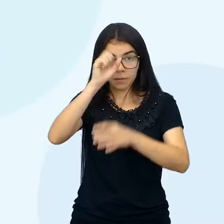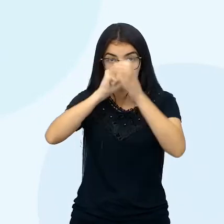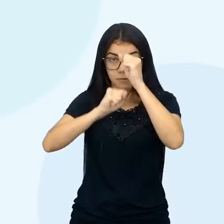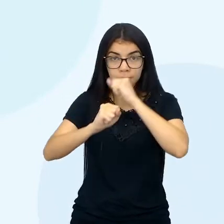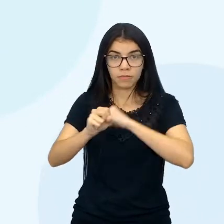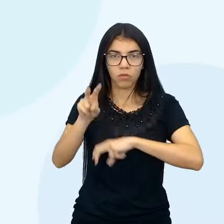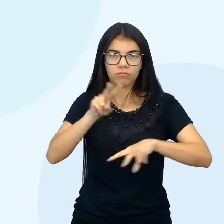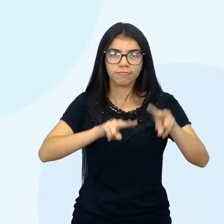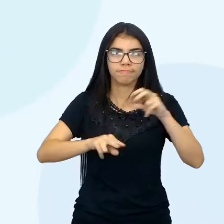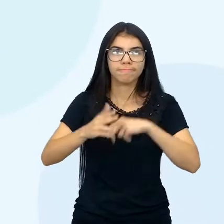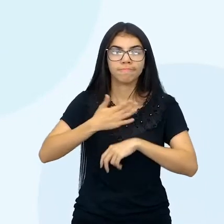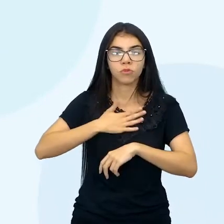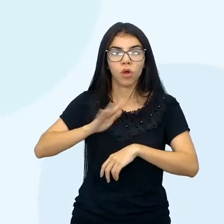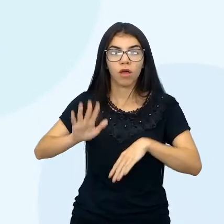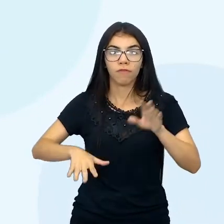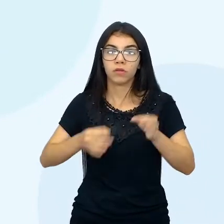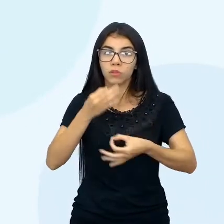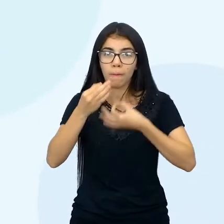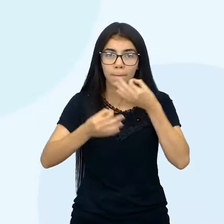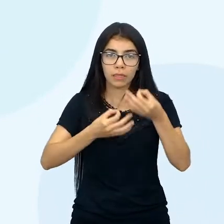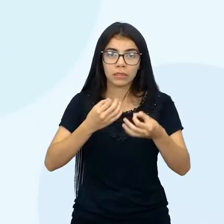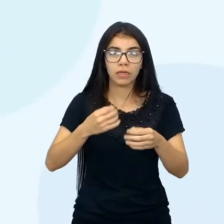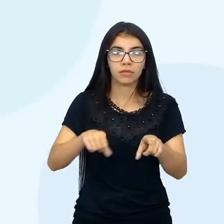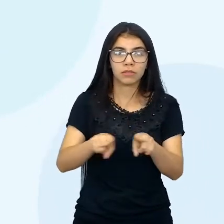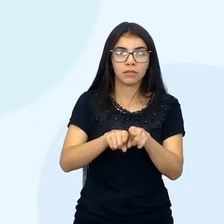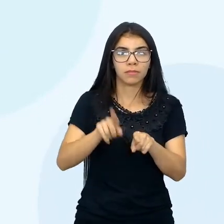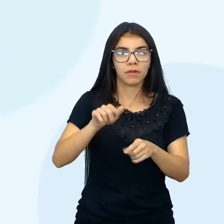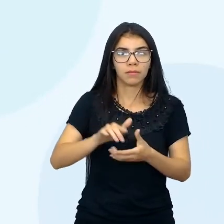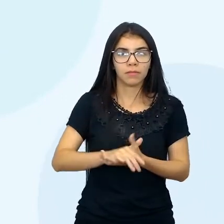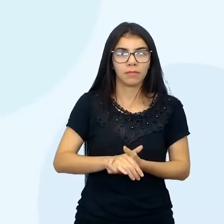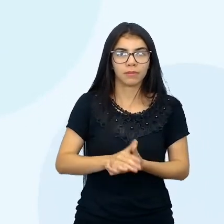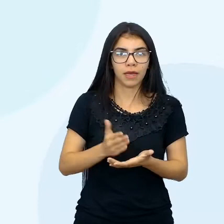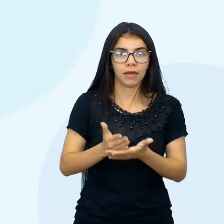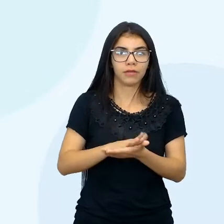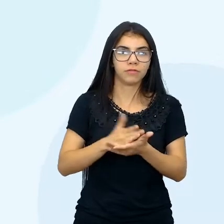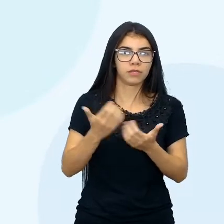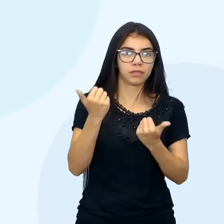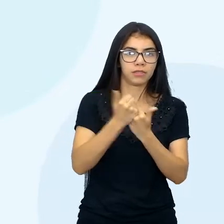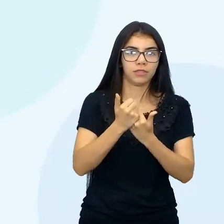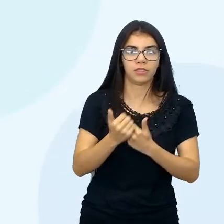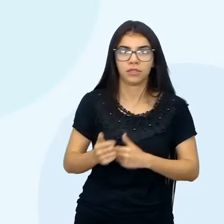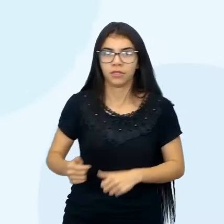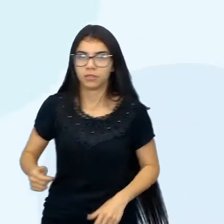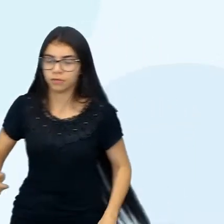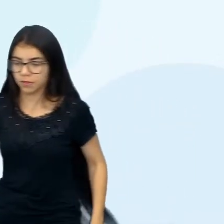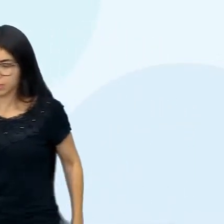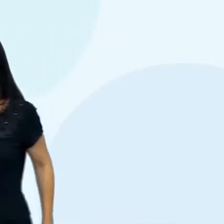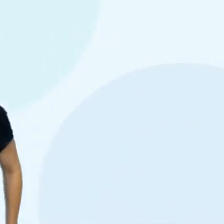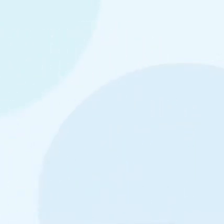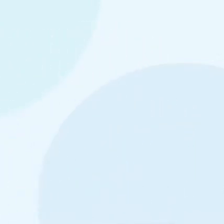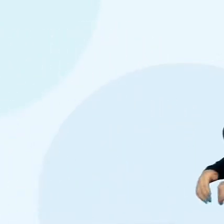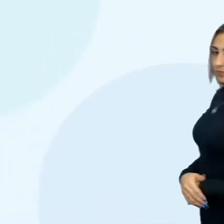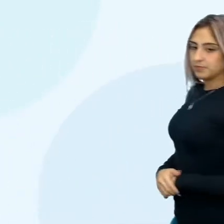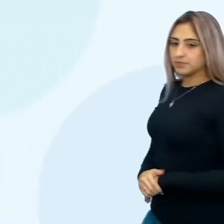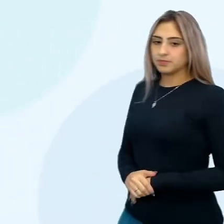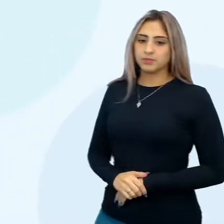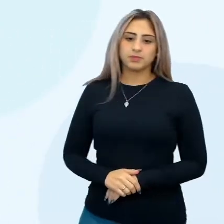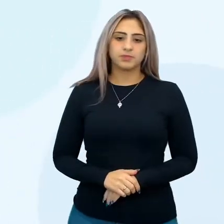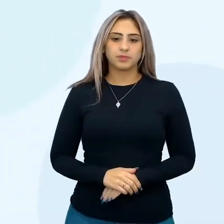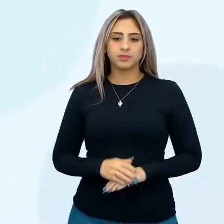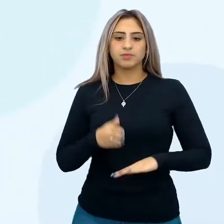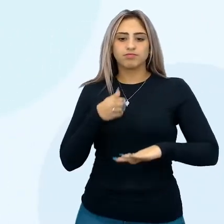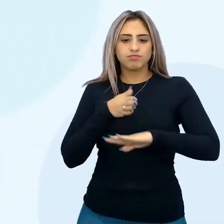você não gosta, ou então comentar, né? Falar, eu não gosto de filme nacional. Não, nós vamos falar de filme nacional e todo Verdade. mundo vai